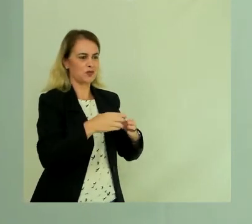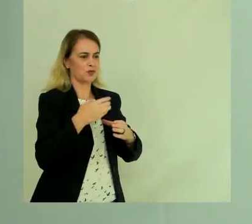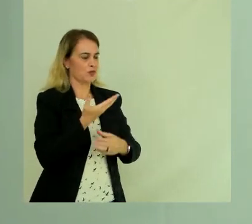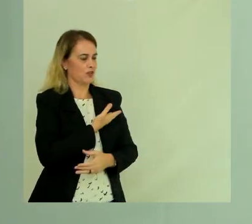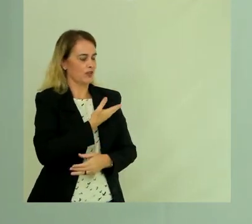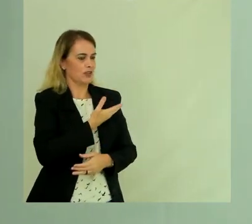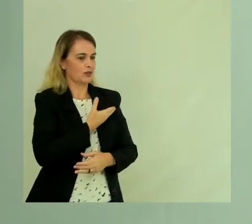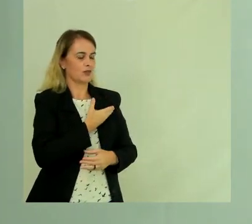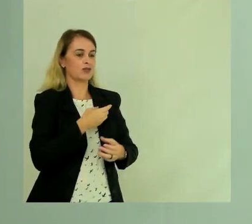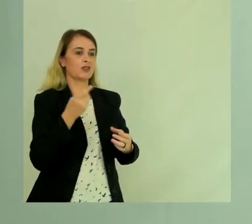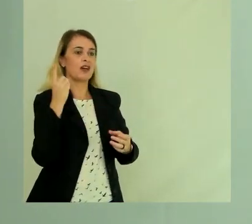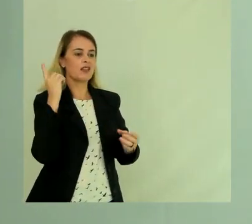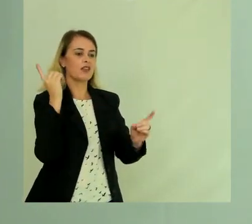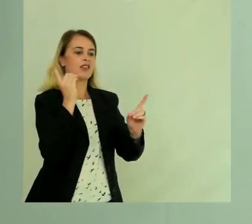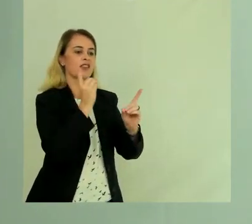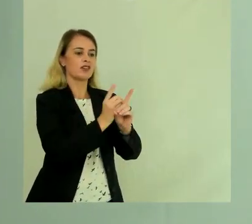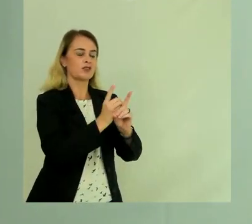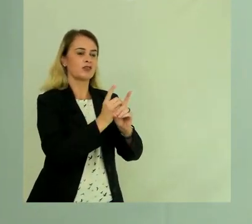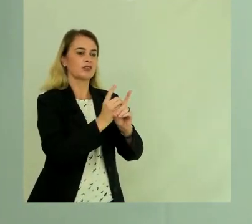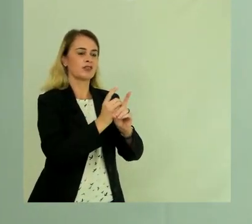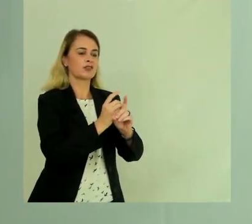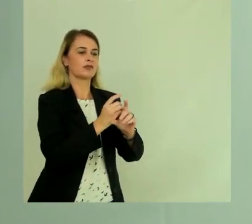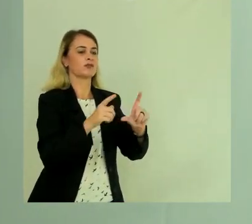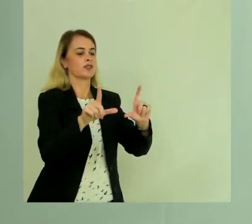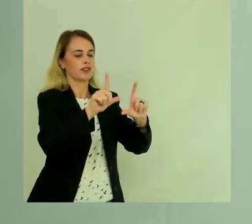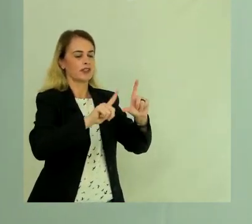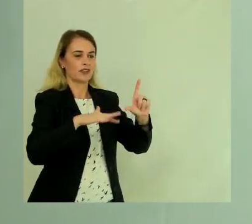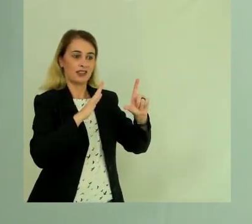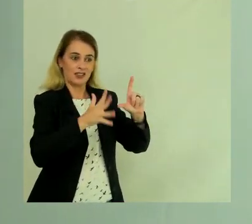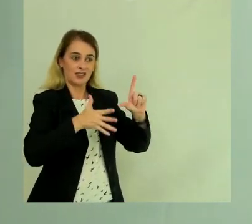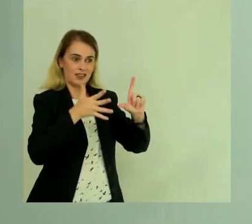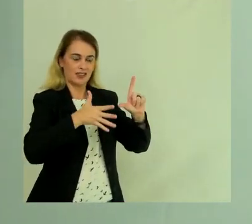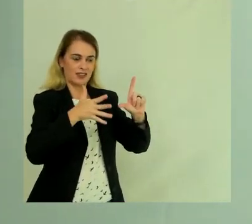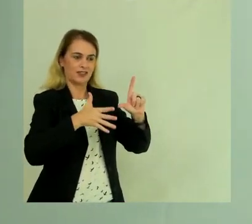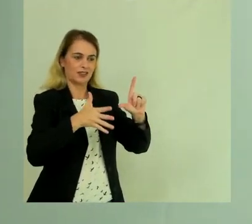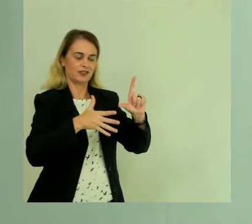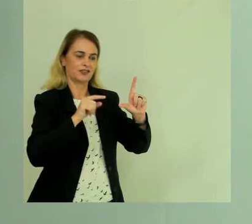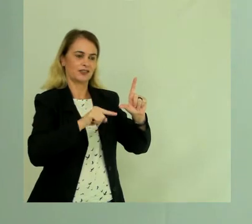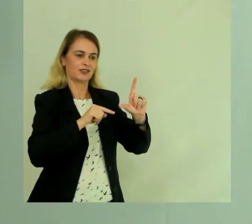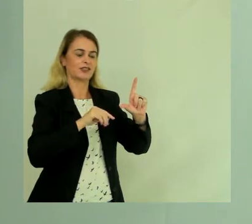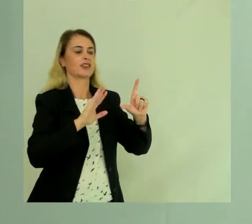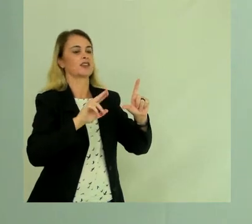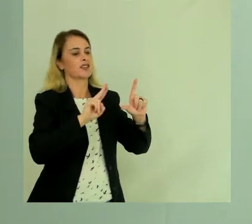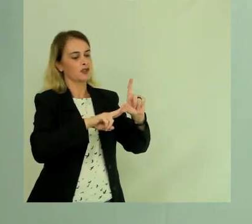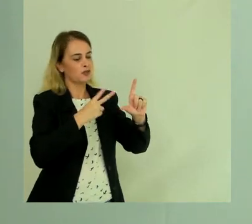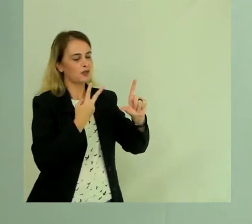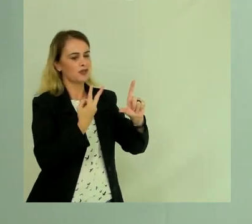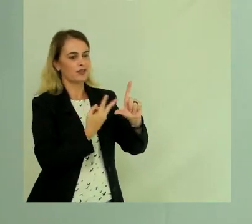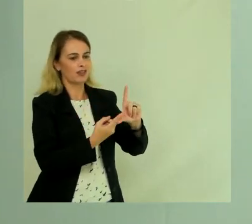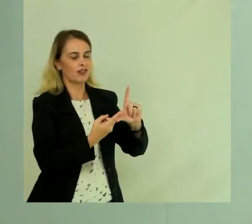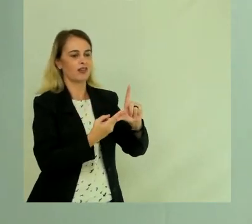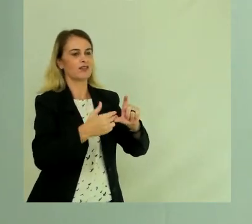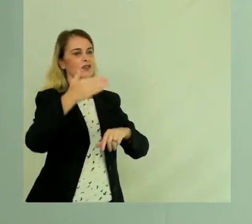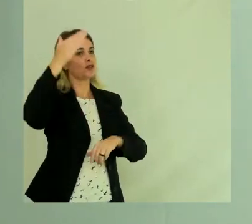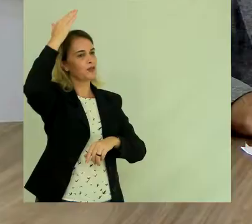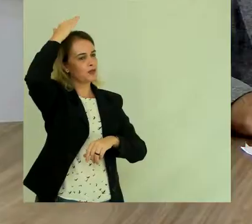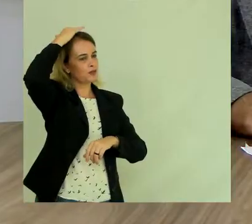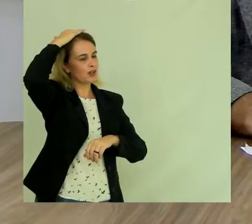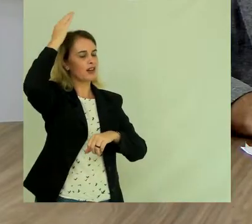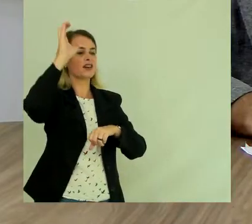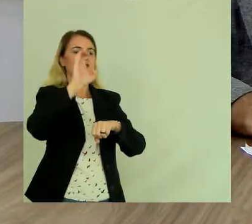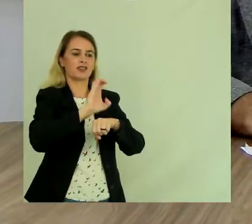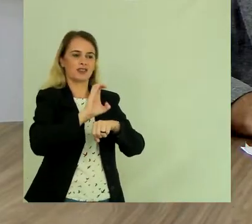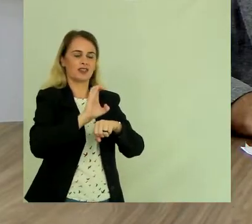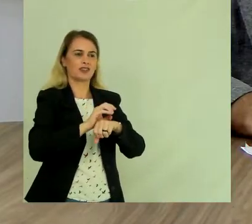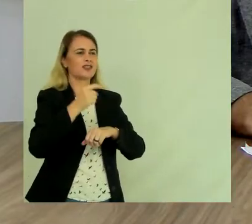gente encontrou a licenciatura em Letras Libras em Maringá, no Paraná. E eu não pensei duas vezes. Eu fui